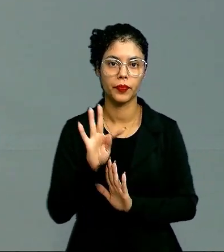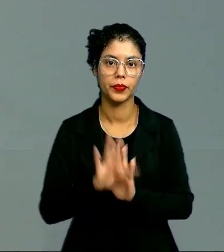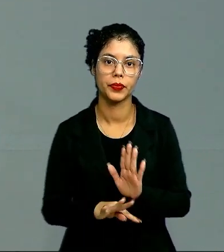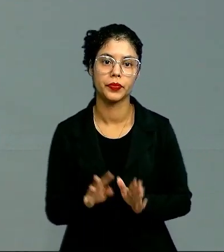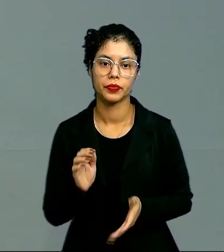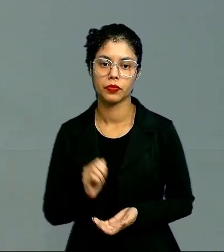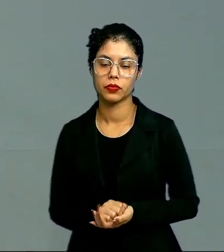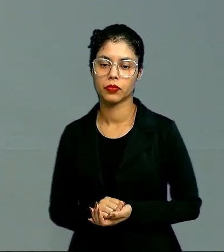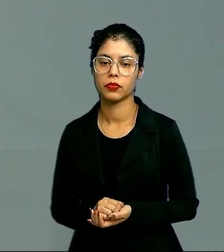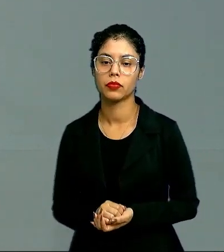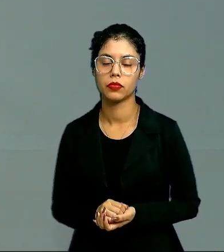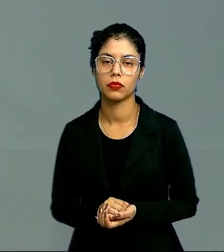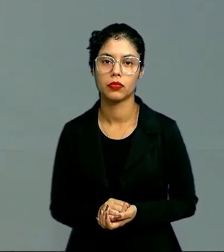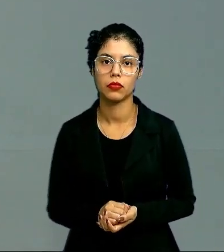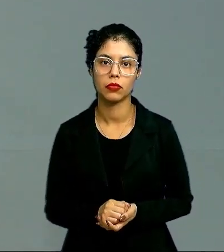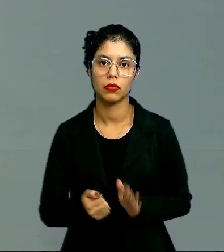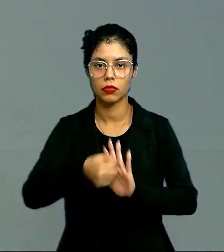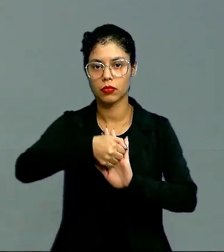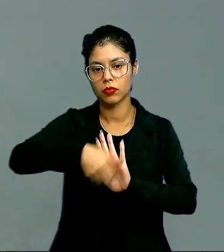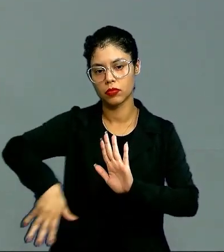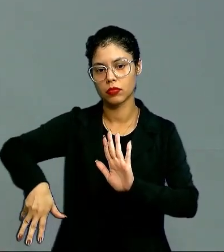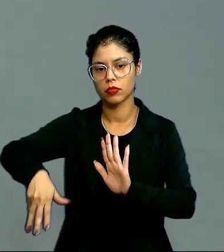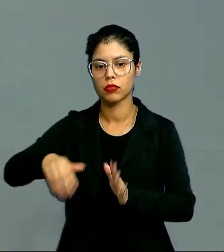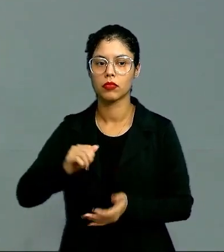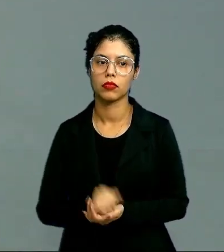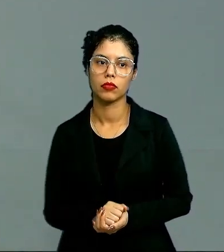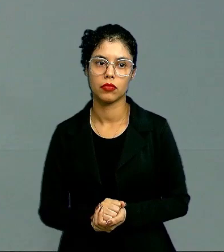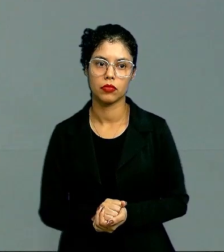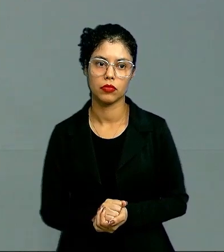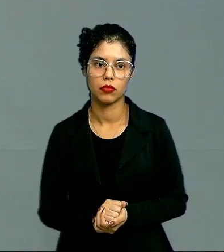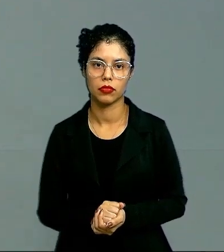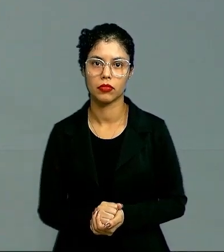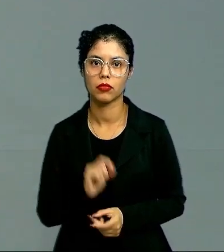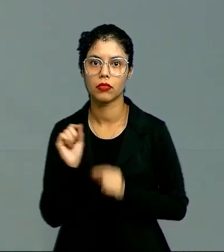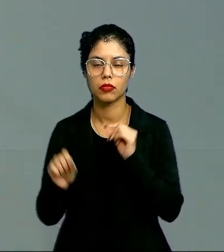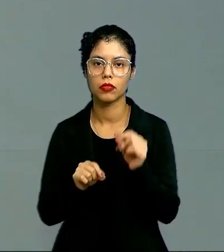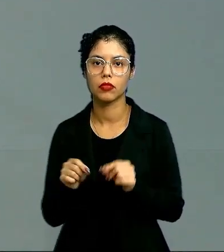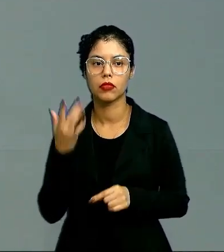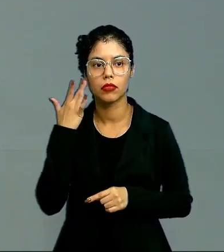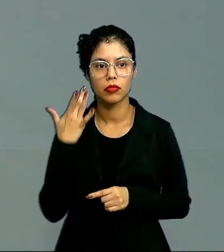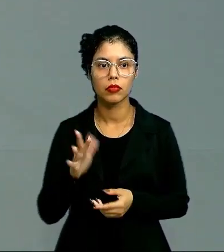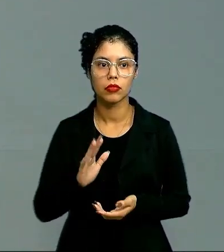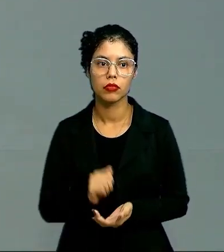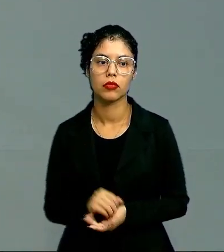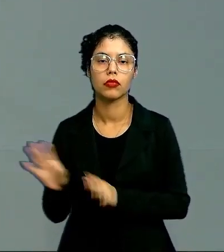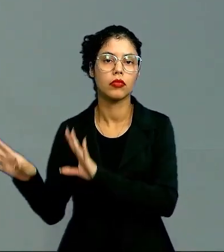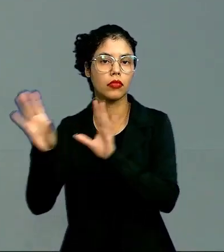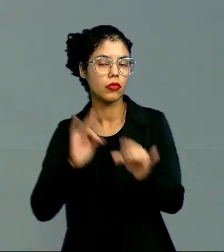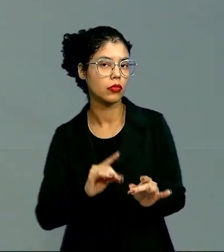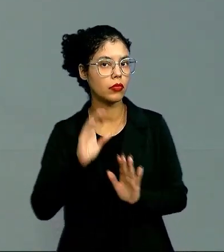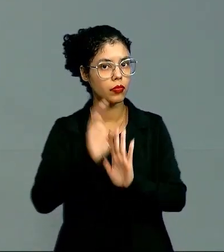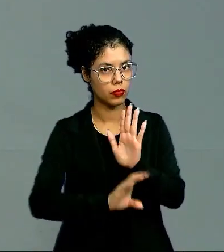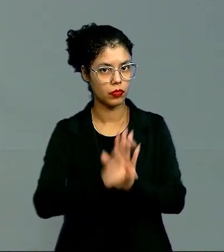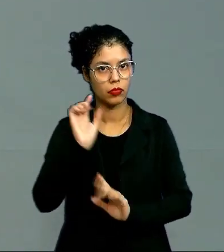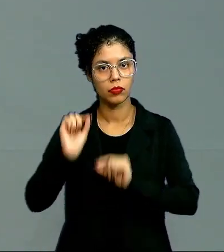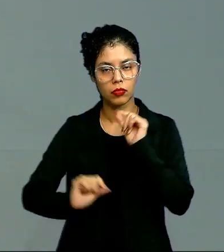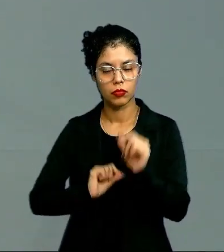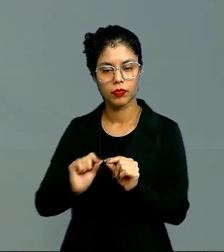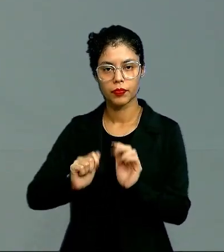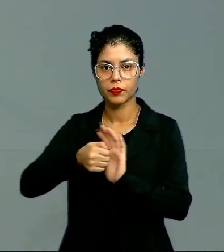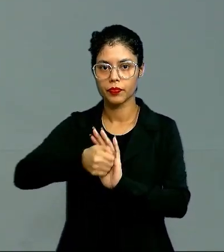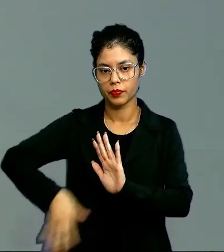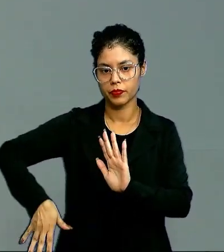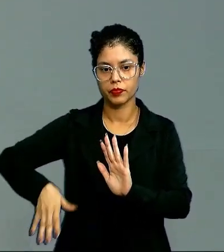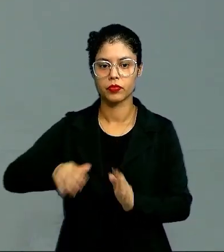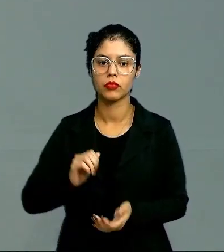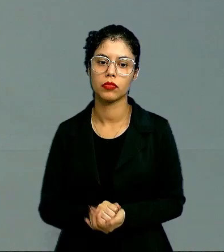questão, figuras de linguagem. Ah, professora, eu não sei o que é uma figura de linguagem. Ele trouxe o conceito do que é essa figura de